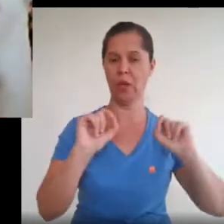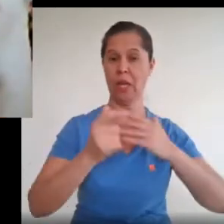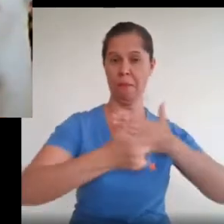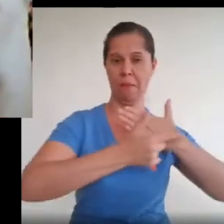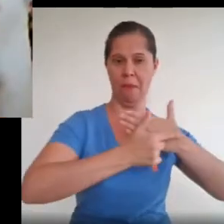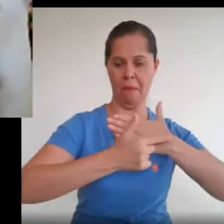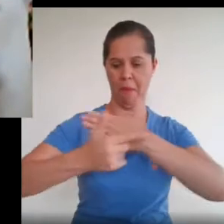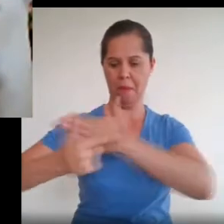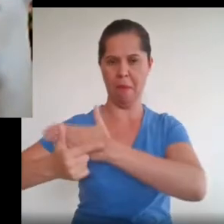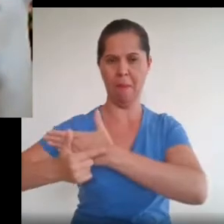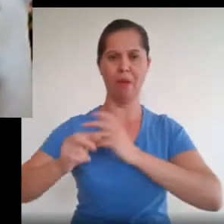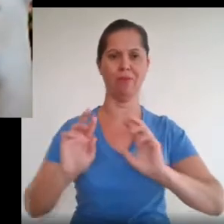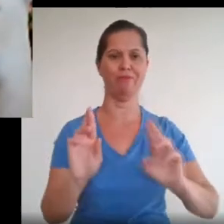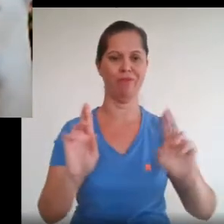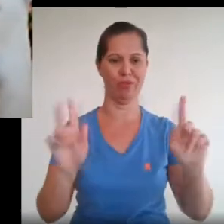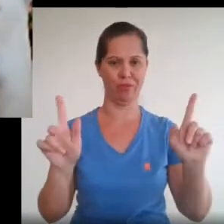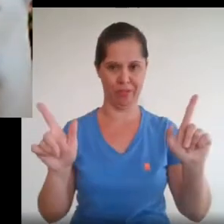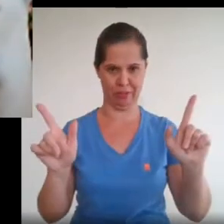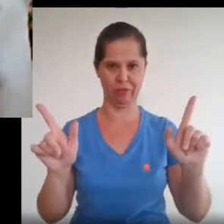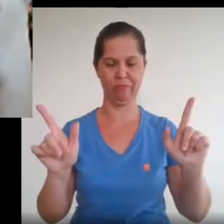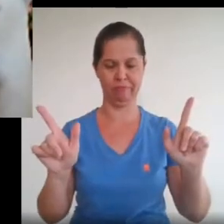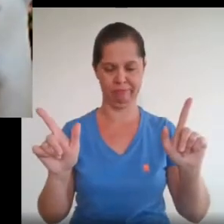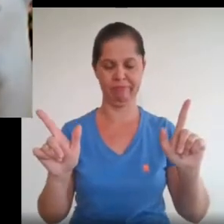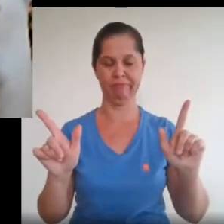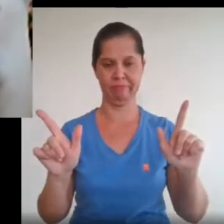papéis. Enquanto